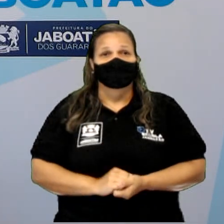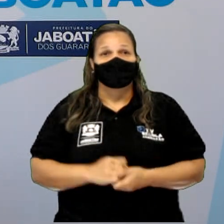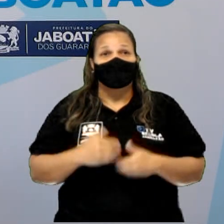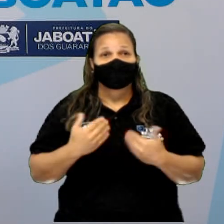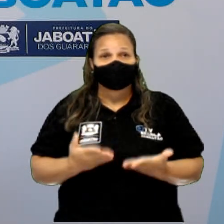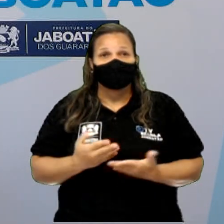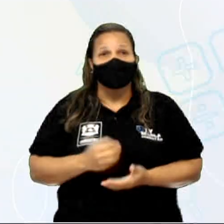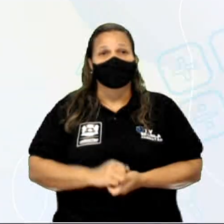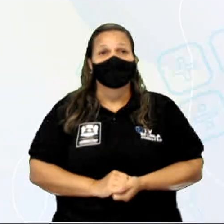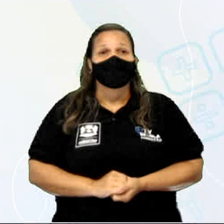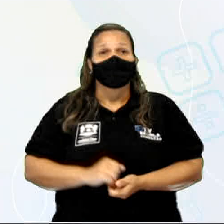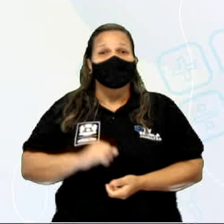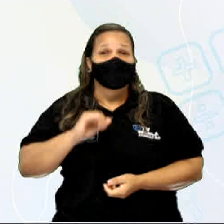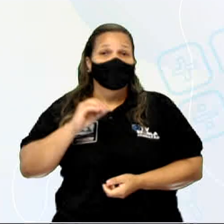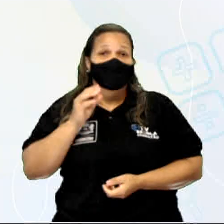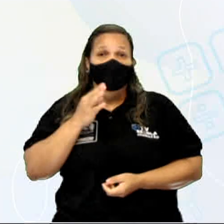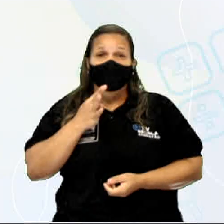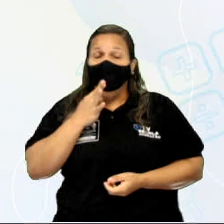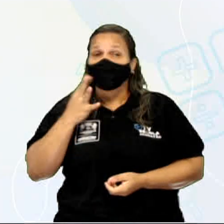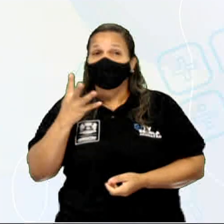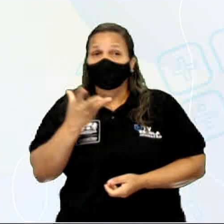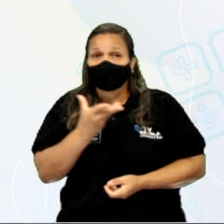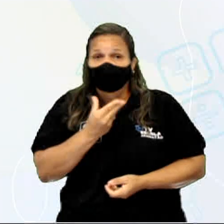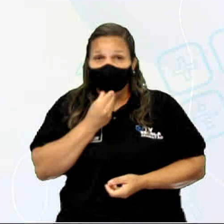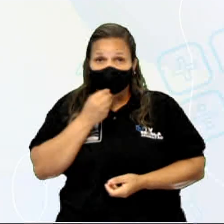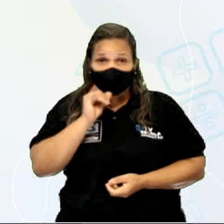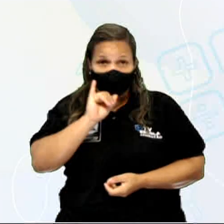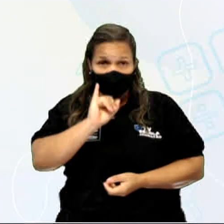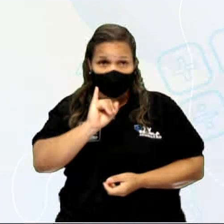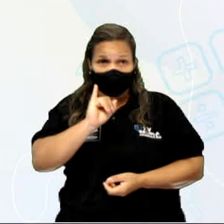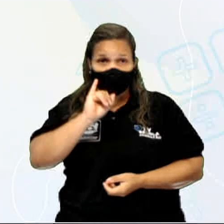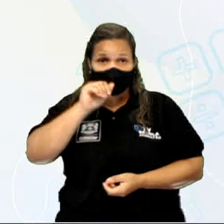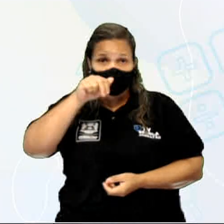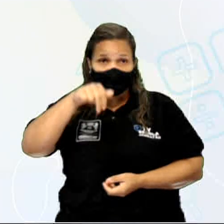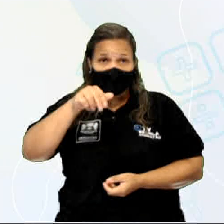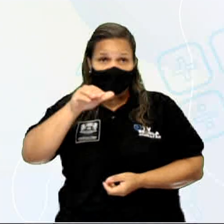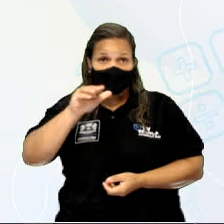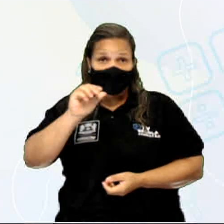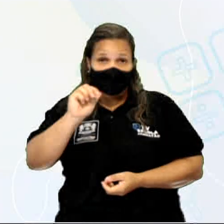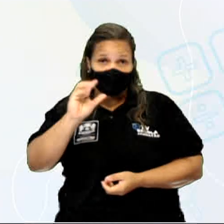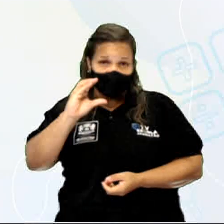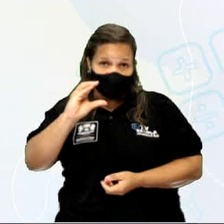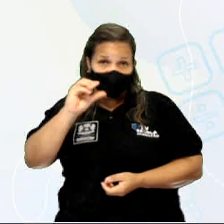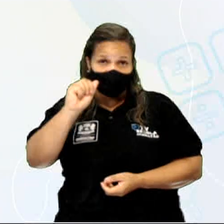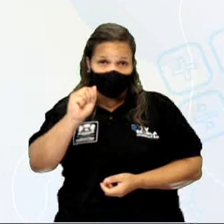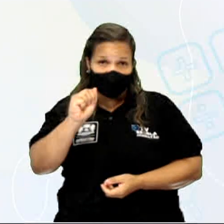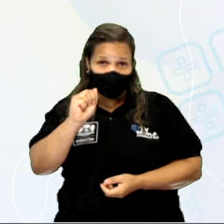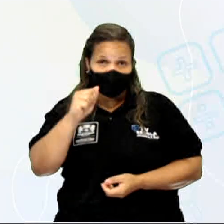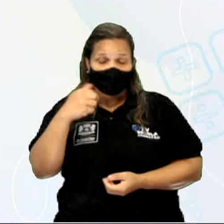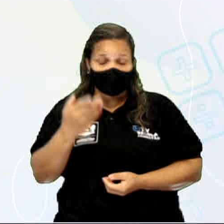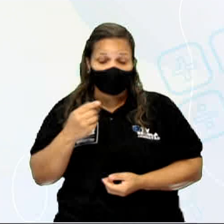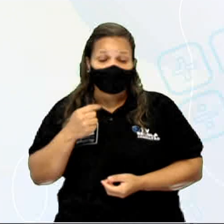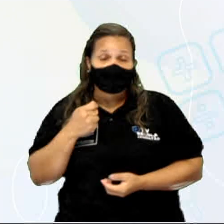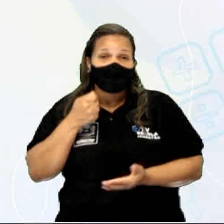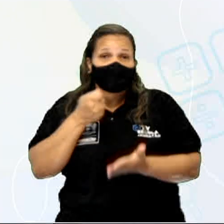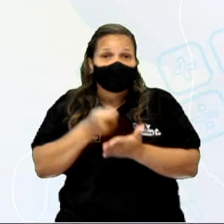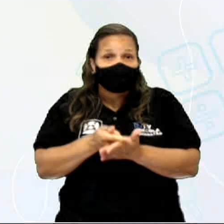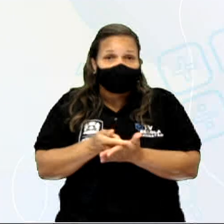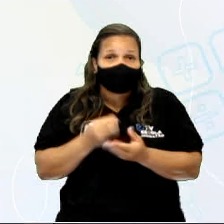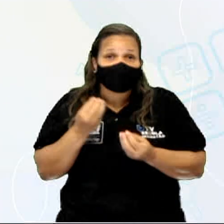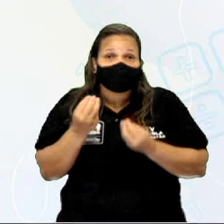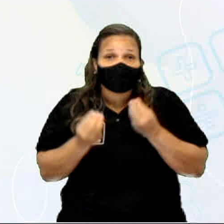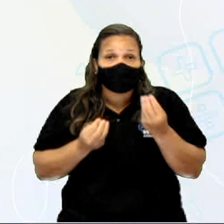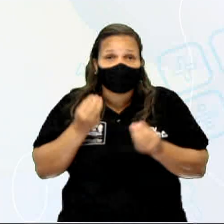incas. Sob o domínio inca, tinha uma espécie de tributo, que era a mita, que era paga em forma de